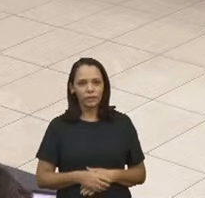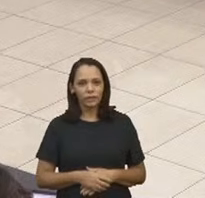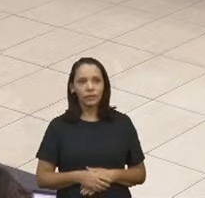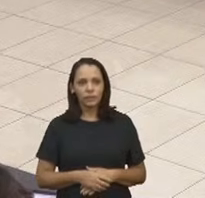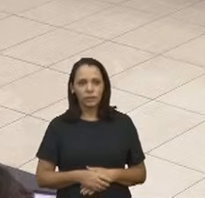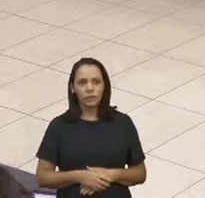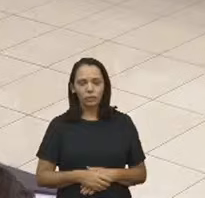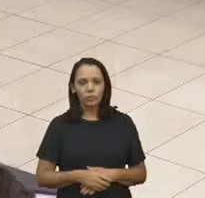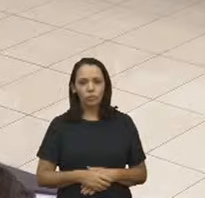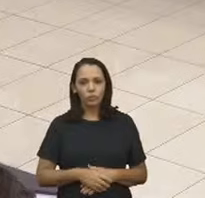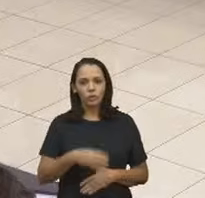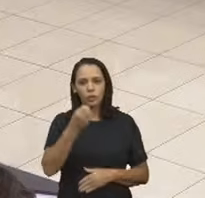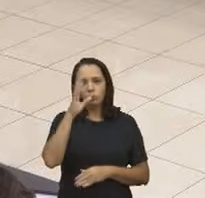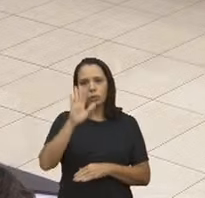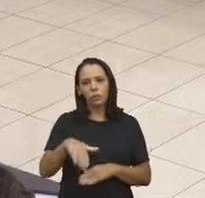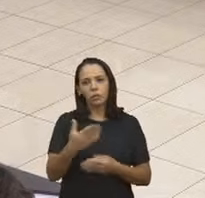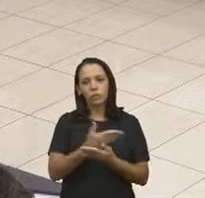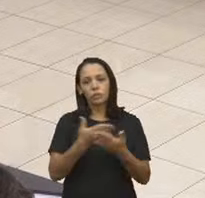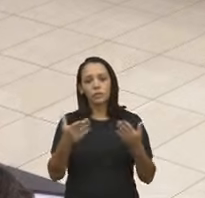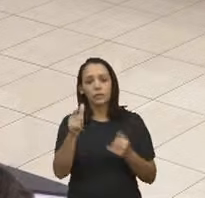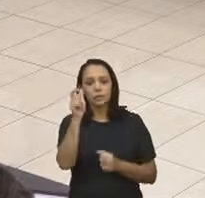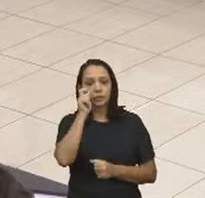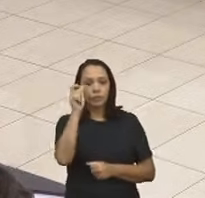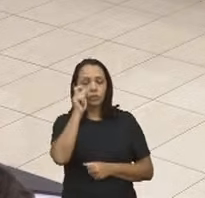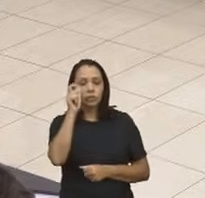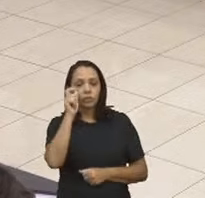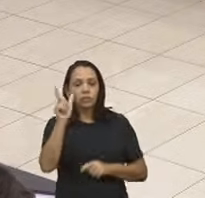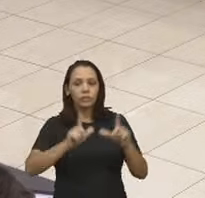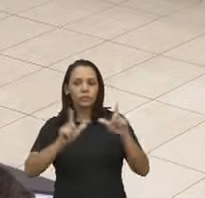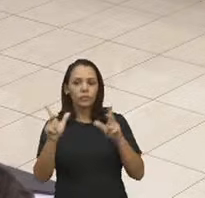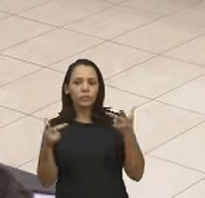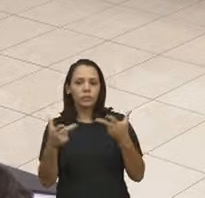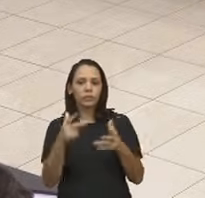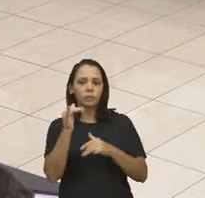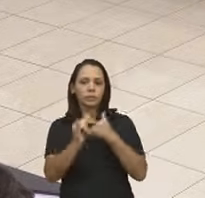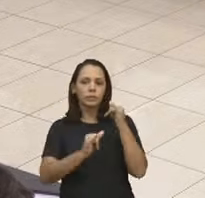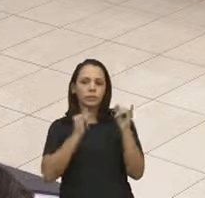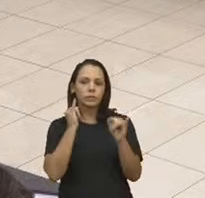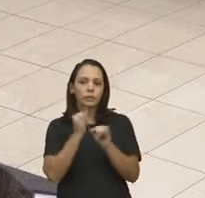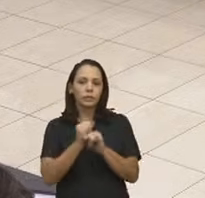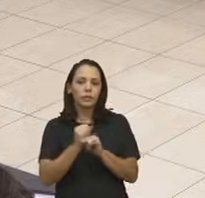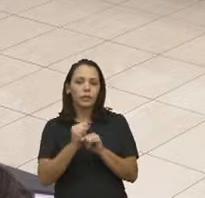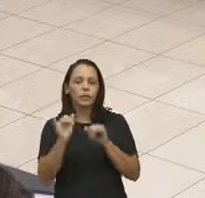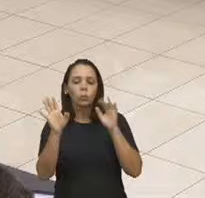Boa tarde a todos que nos assistem ao vivo, TV Câmaras, internauta, Facebook.